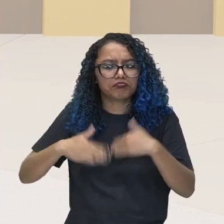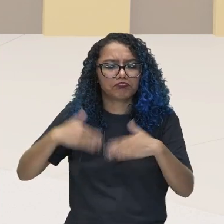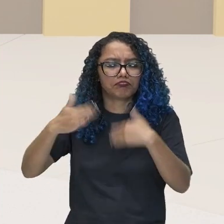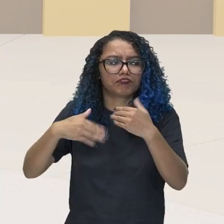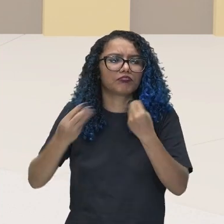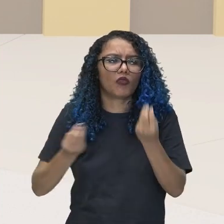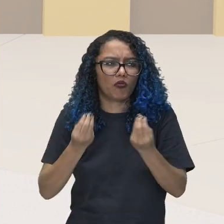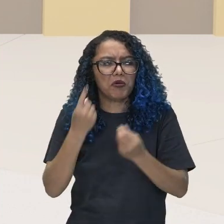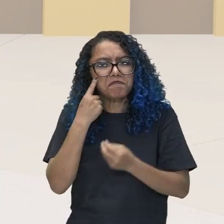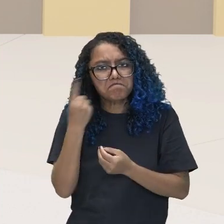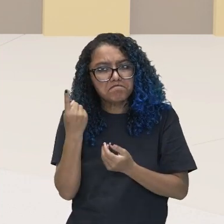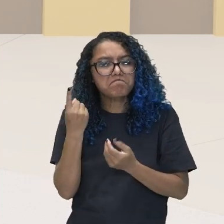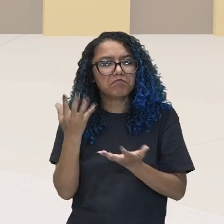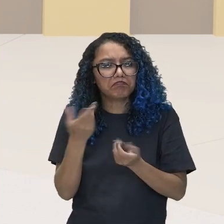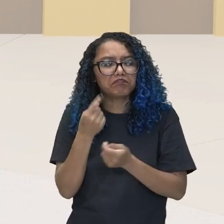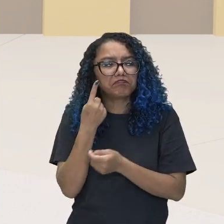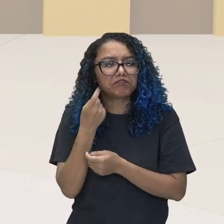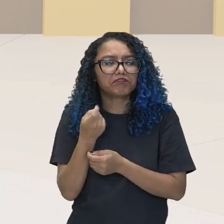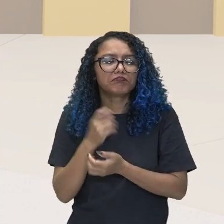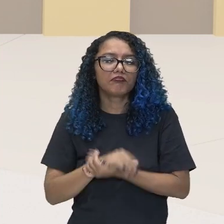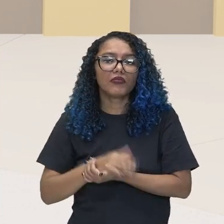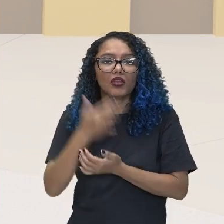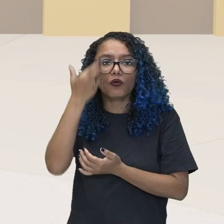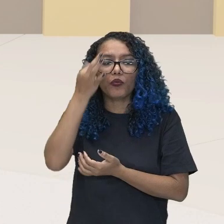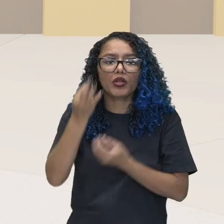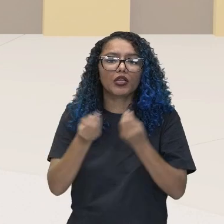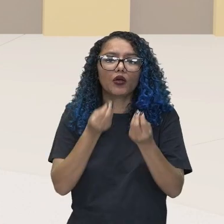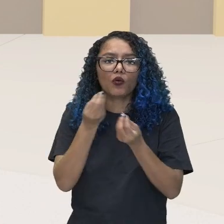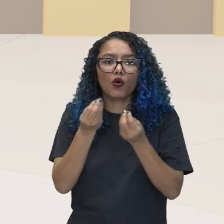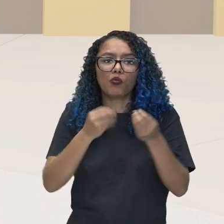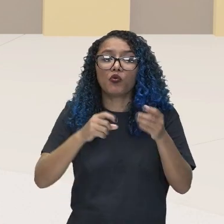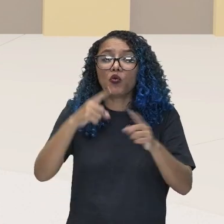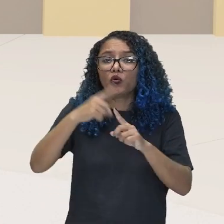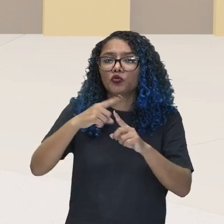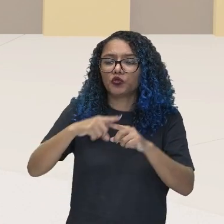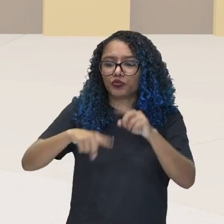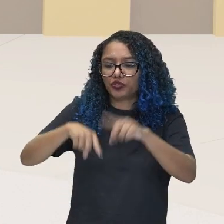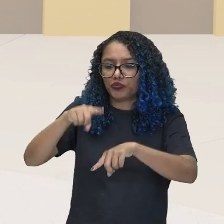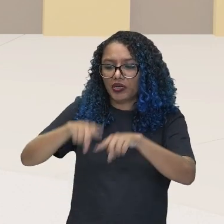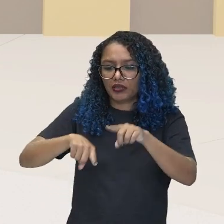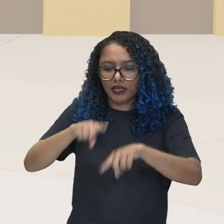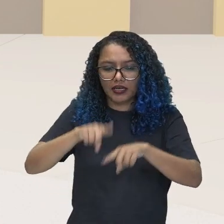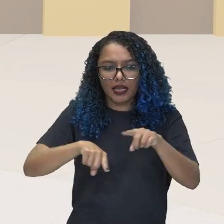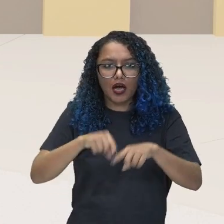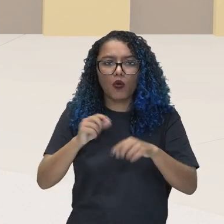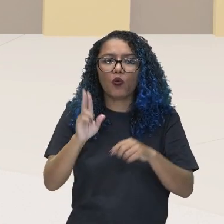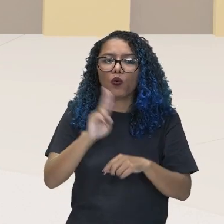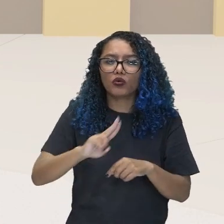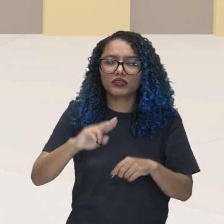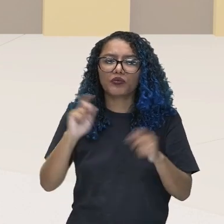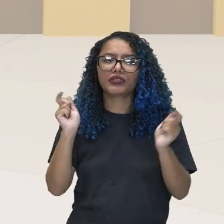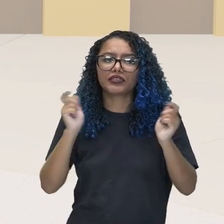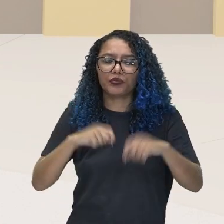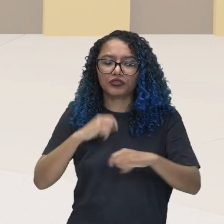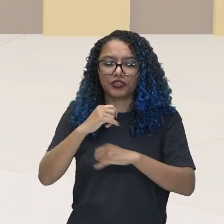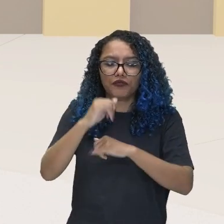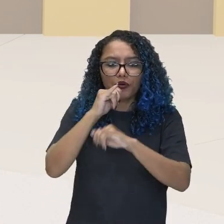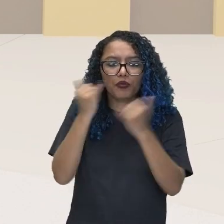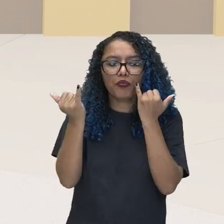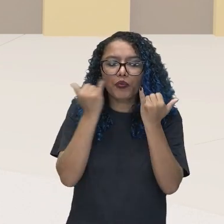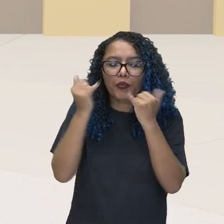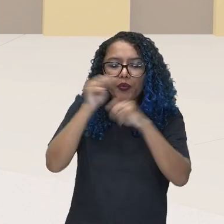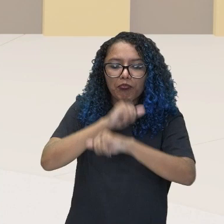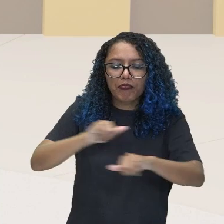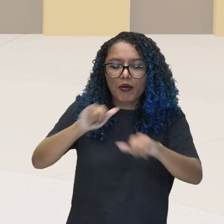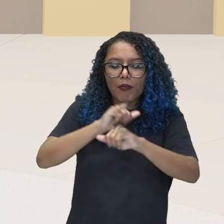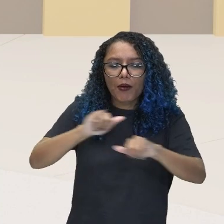interessante, né? Compreender quais são as máquinas que tornam toda essa era da informação possível. São muitas,